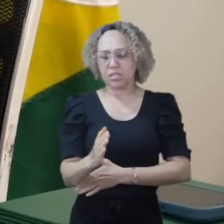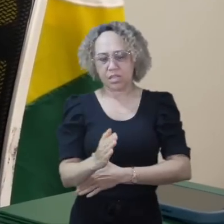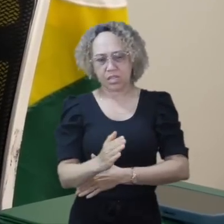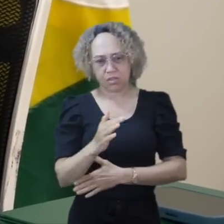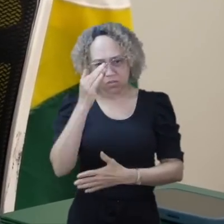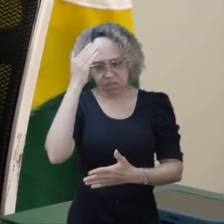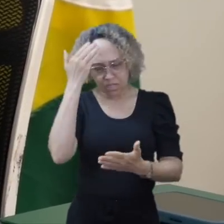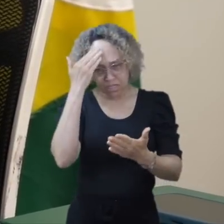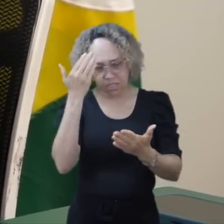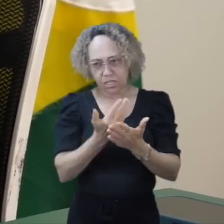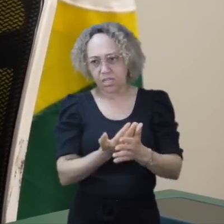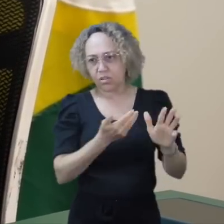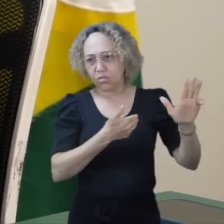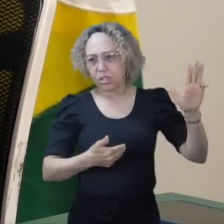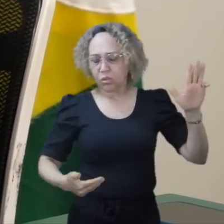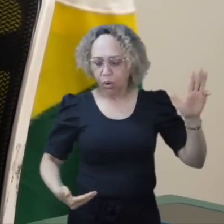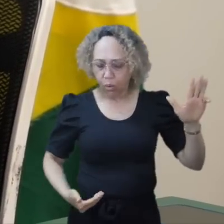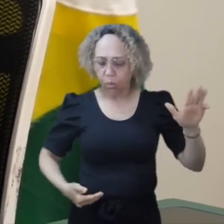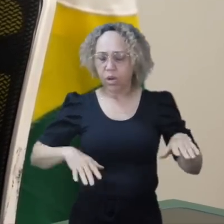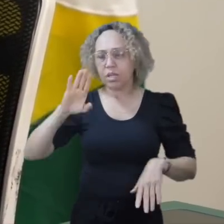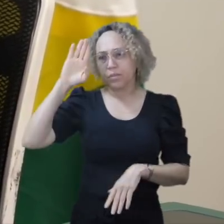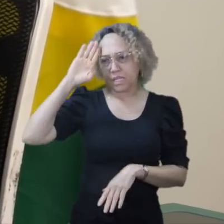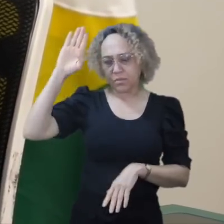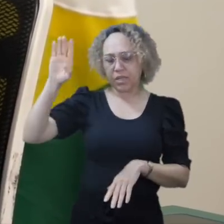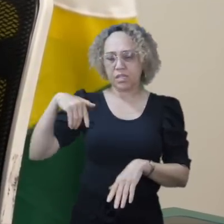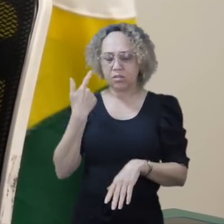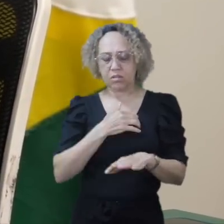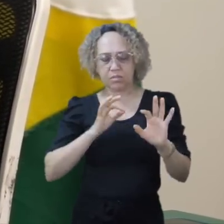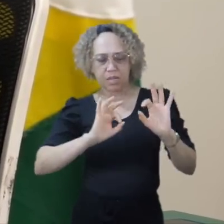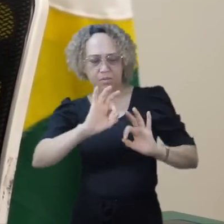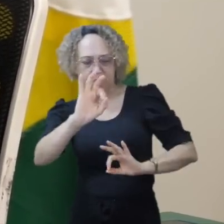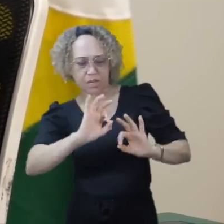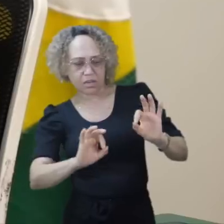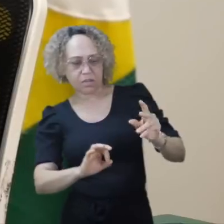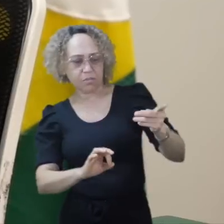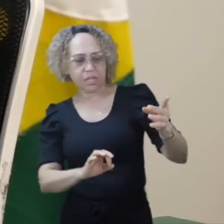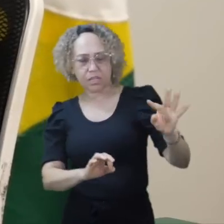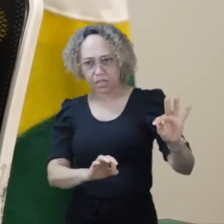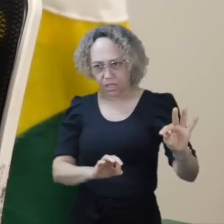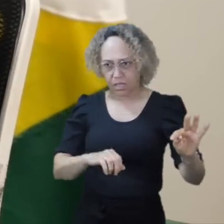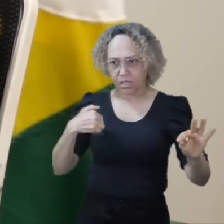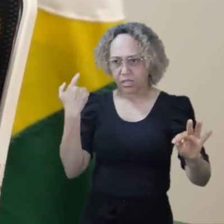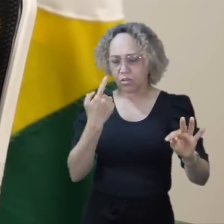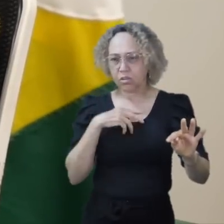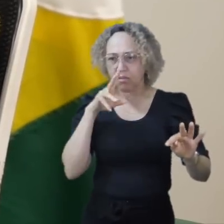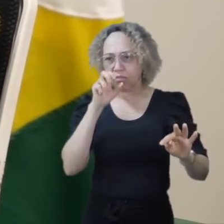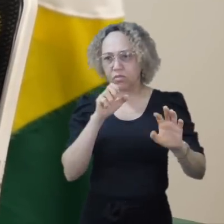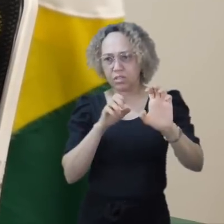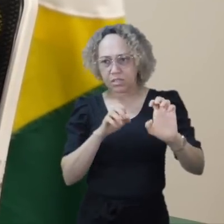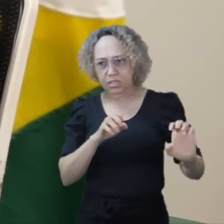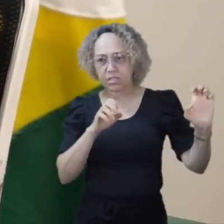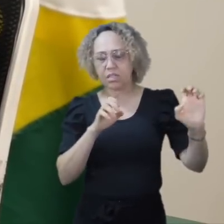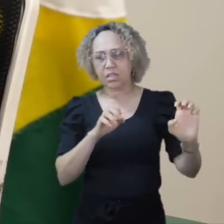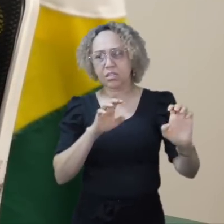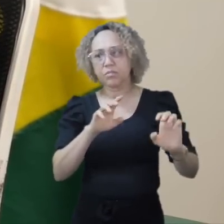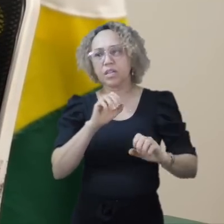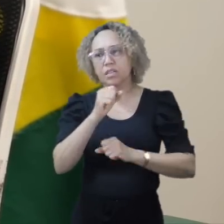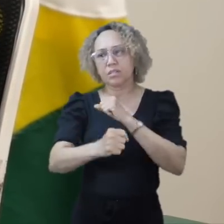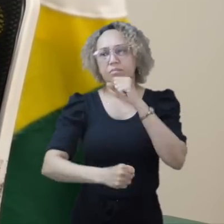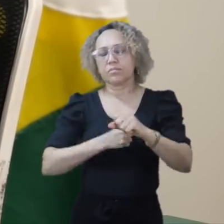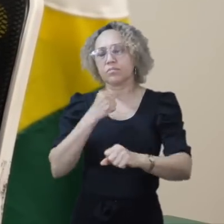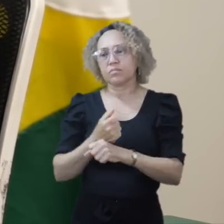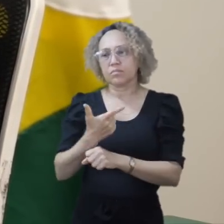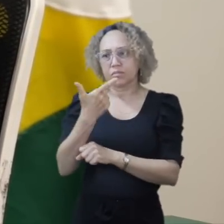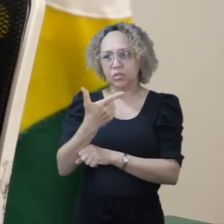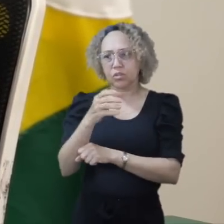nos preparando bem, PT e nossas forças de esquerda no Brasil, para termos em 2026,